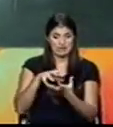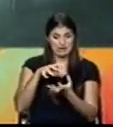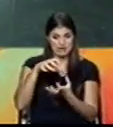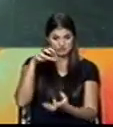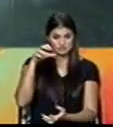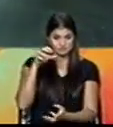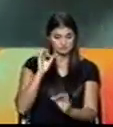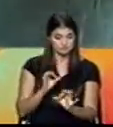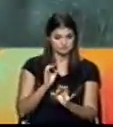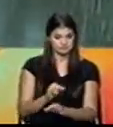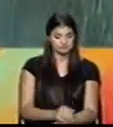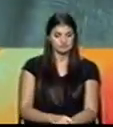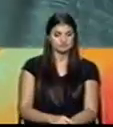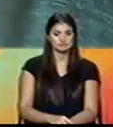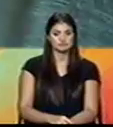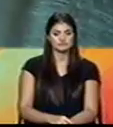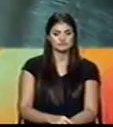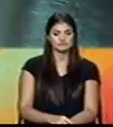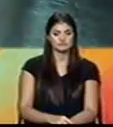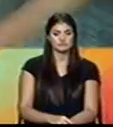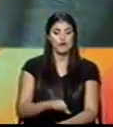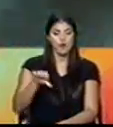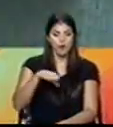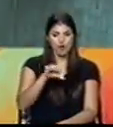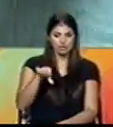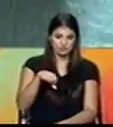abacaxi, o óleo...